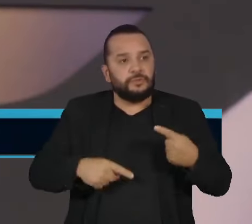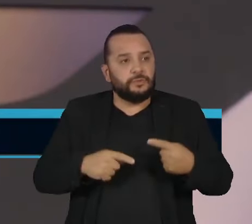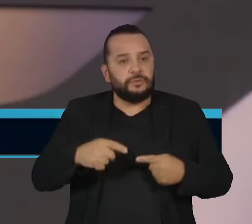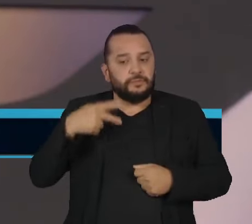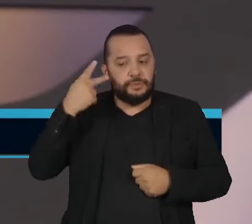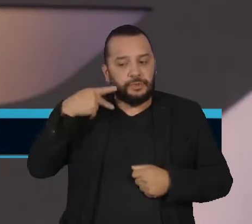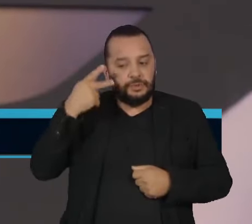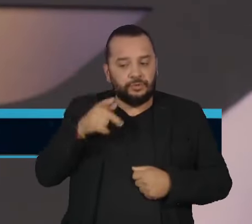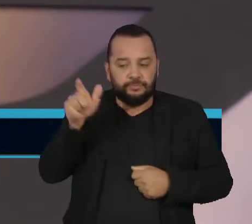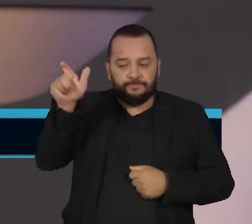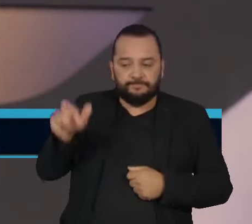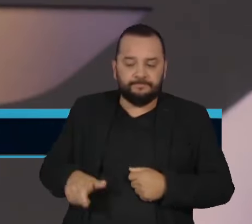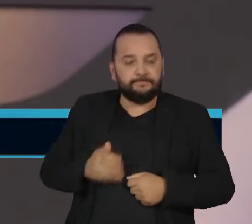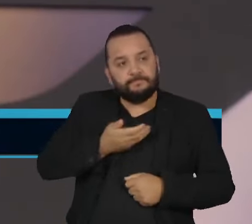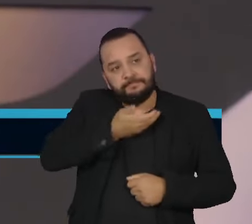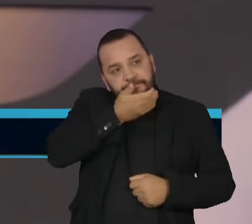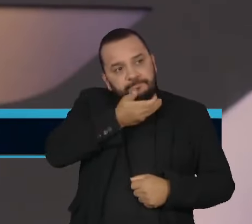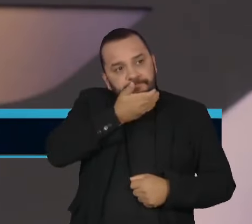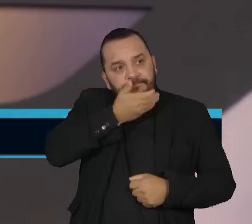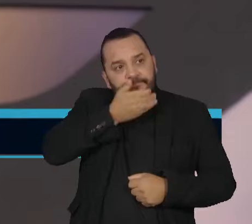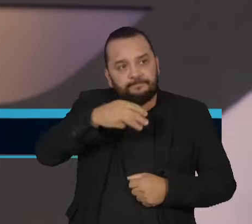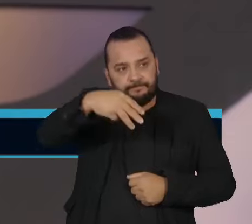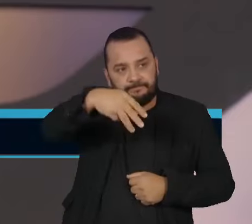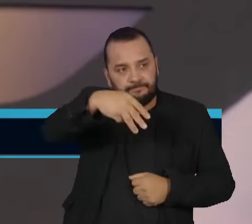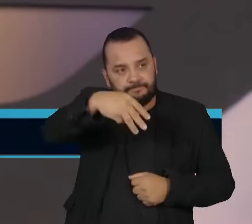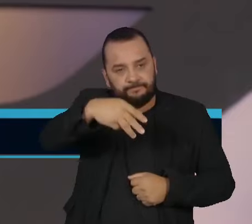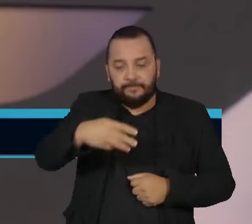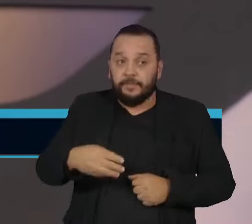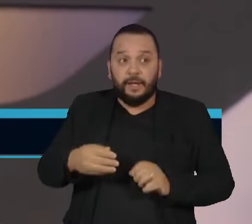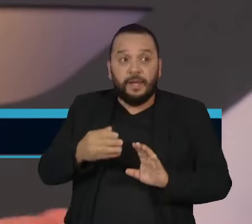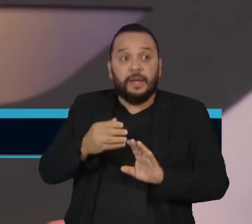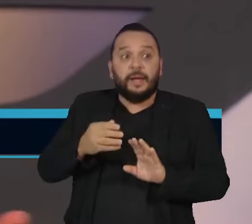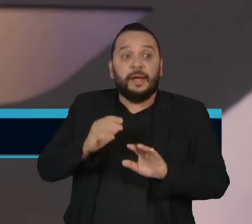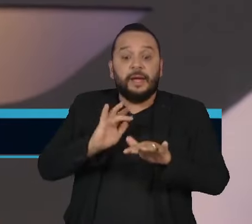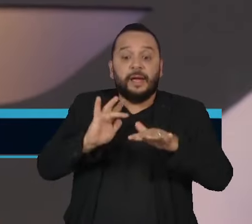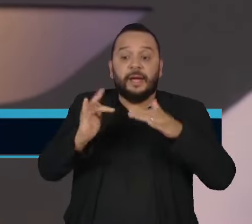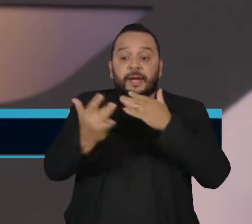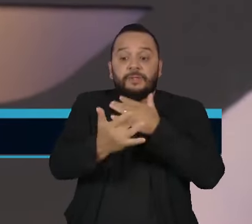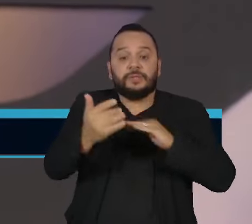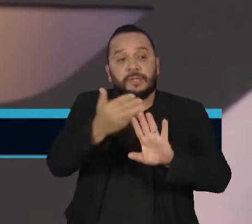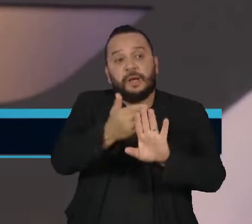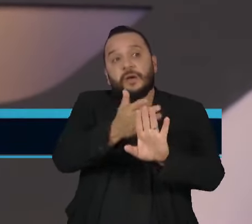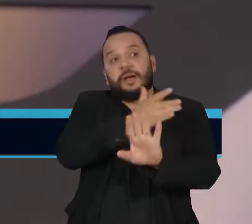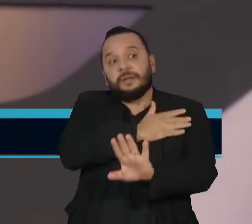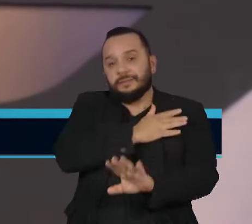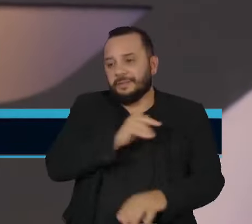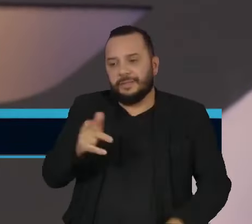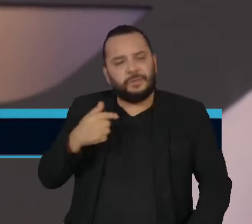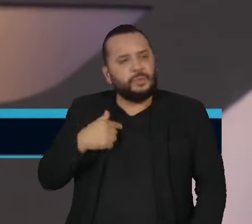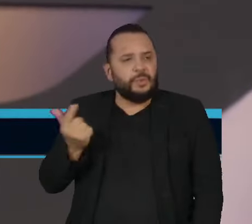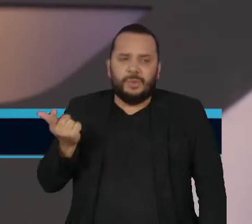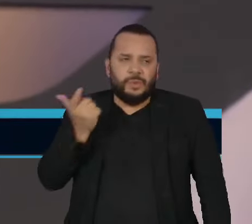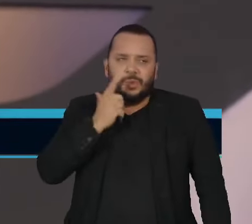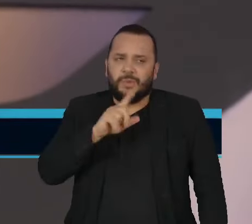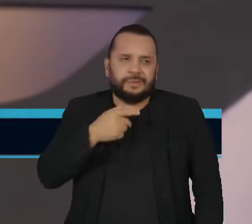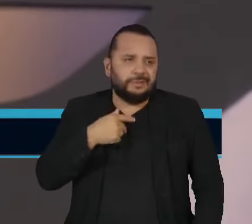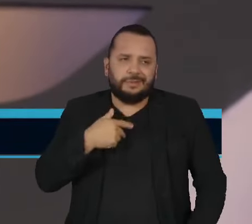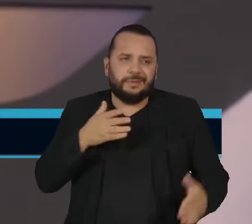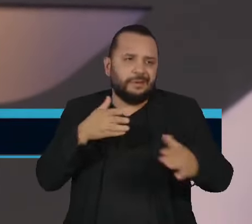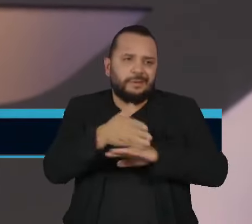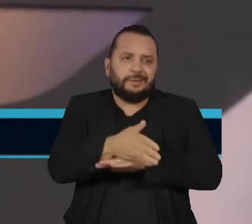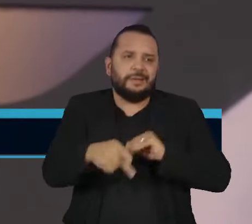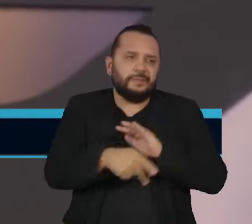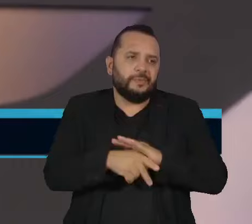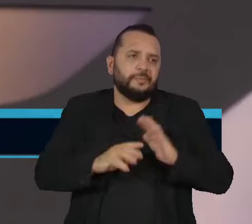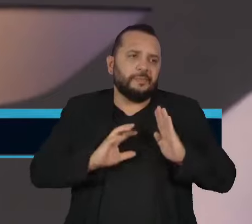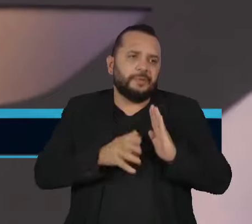Marçal, nos tempos pré-rede social, nossa, ele não passaria na catraca de partido político. E